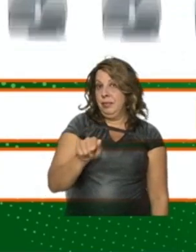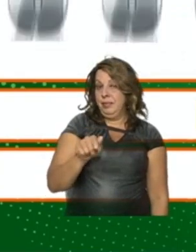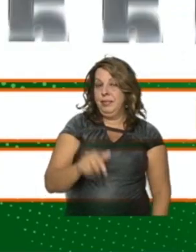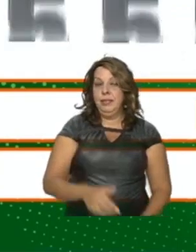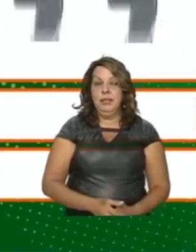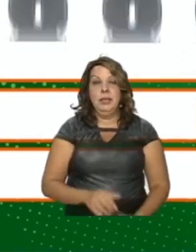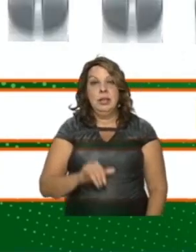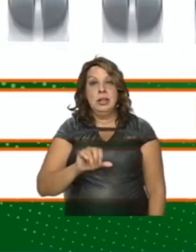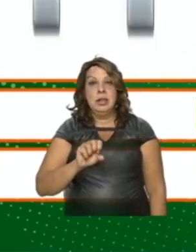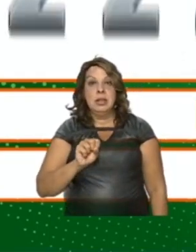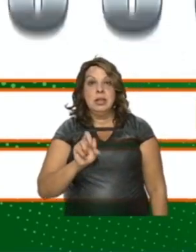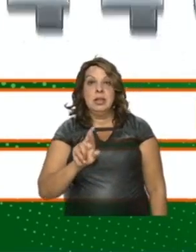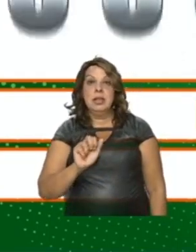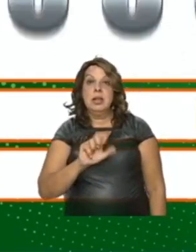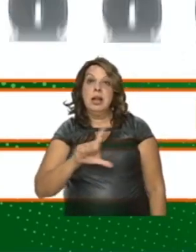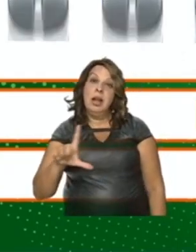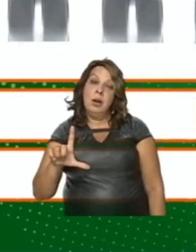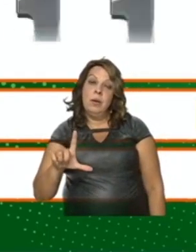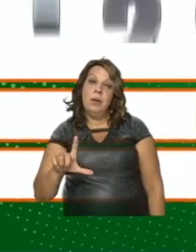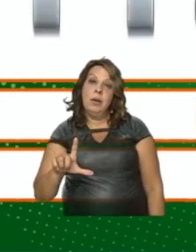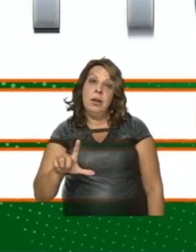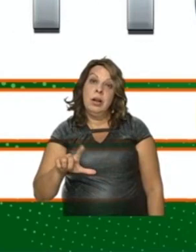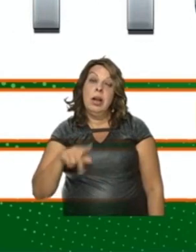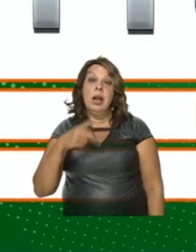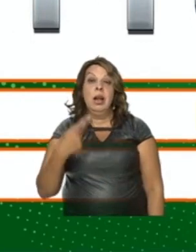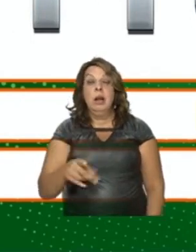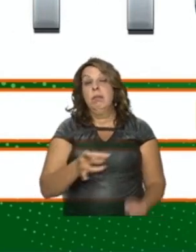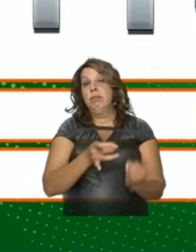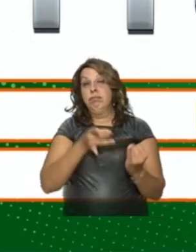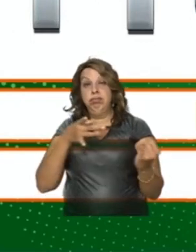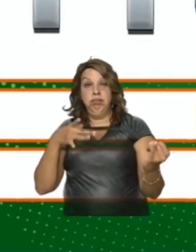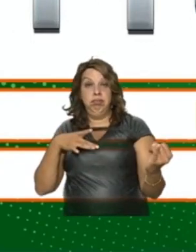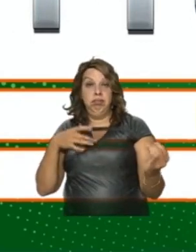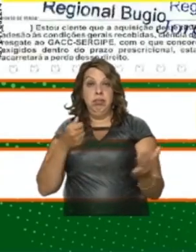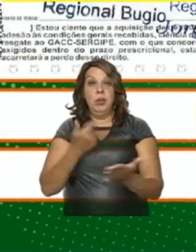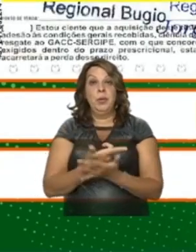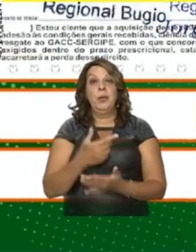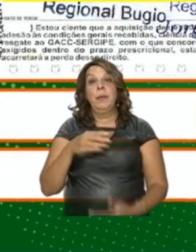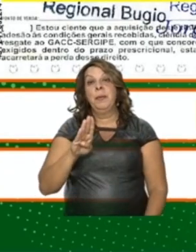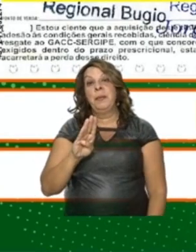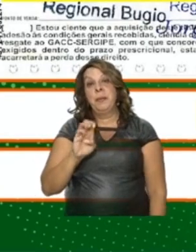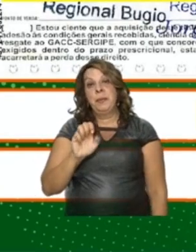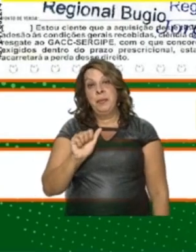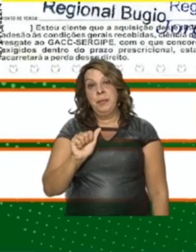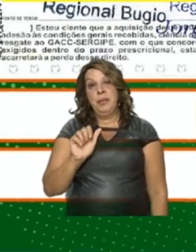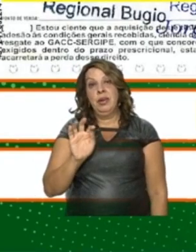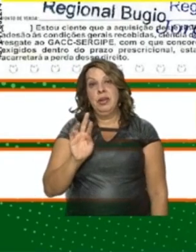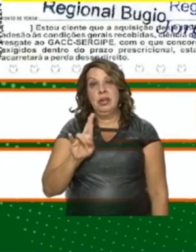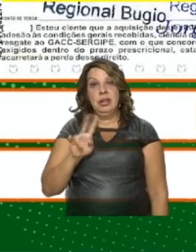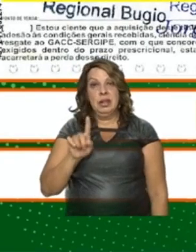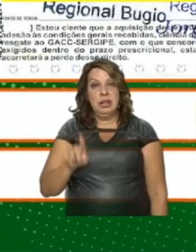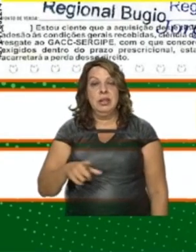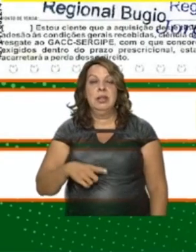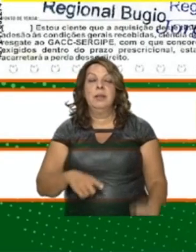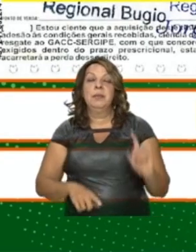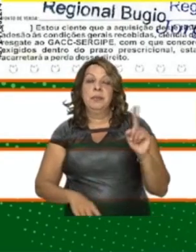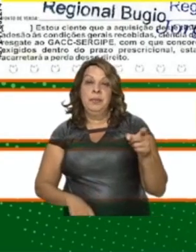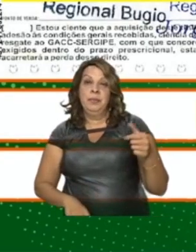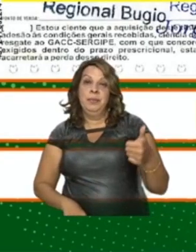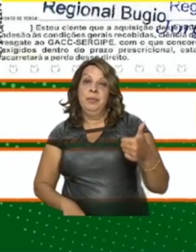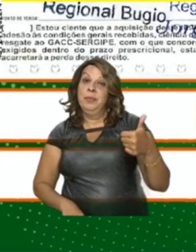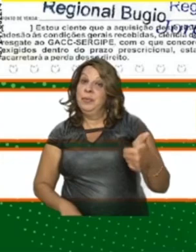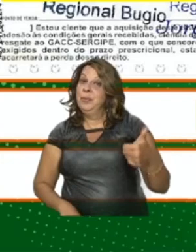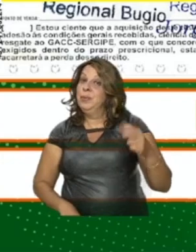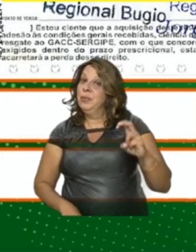157667, Israel de Souza Rodrigues, é de Itaporanga, adquiriu com Beatriz Regional Itaporanga. E eu já anuncio aqui,